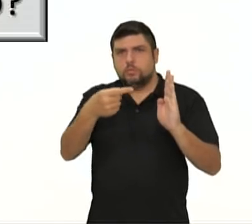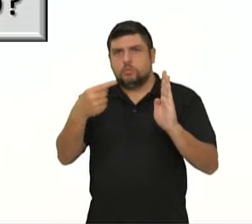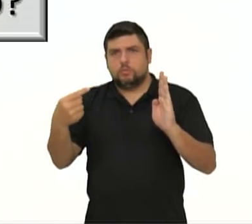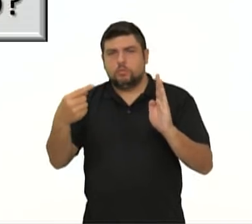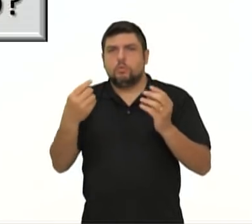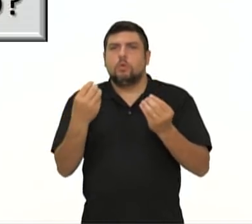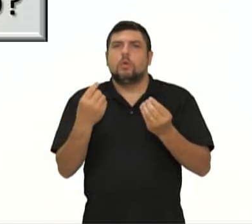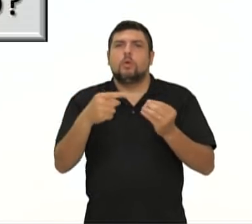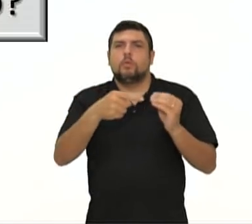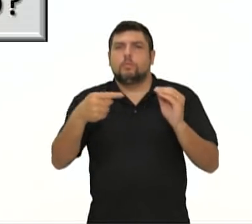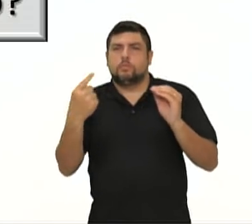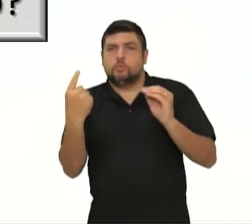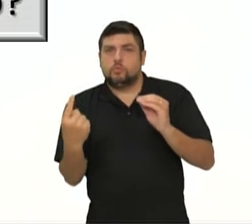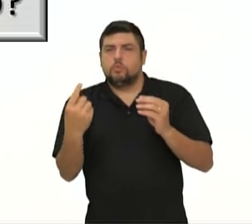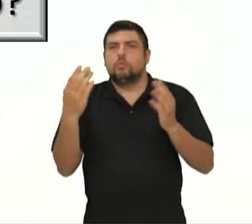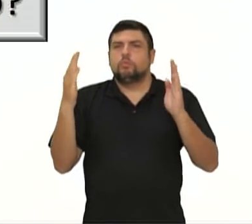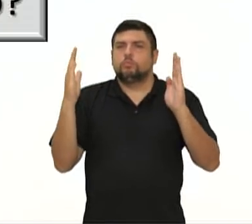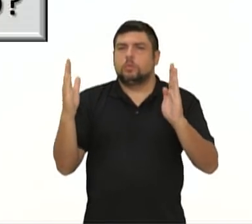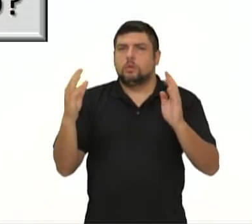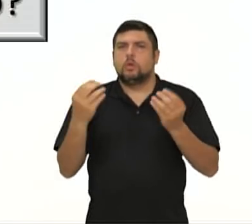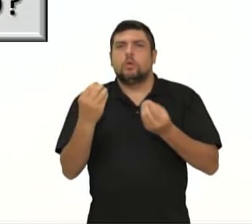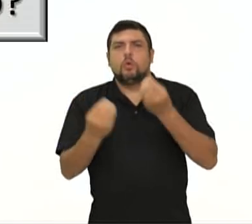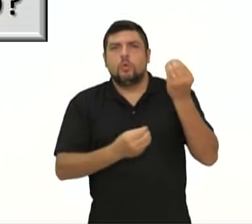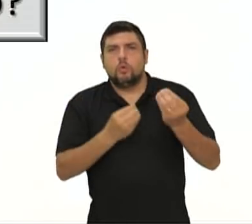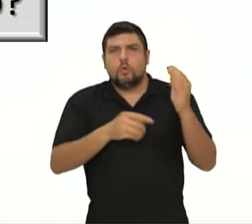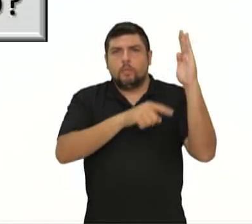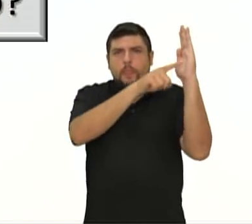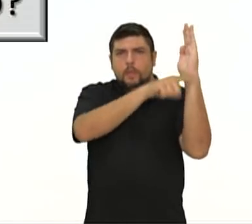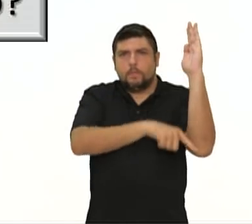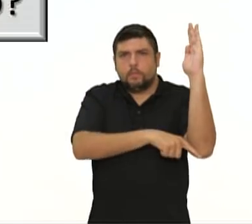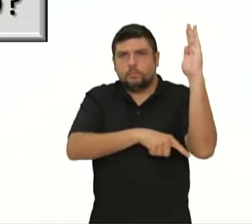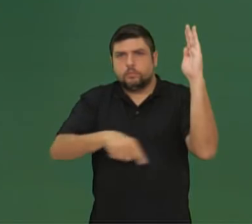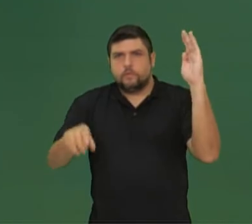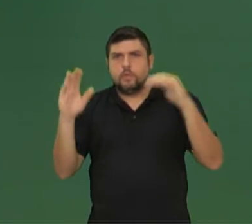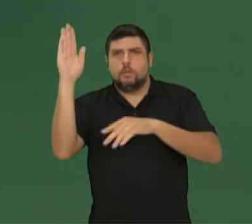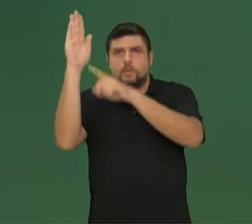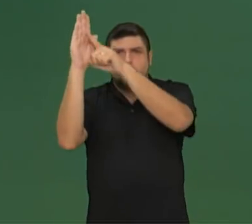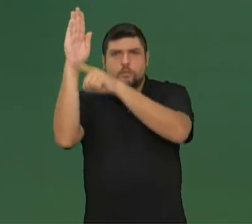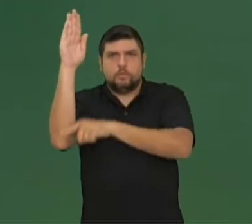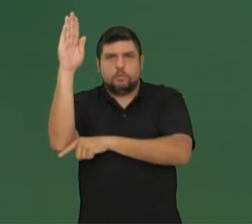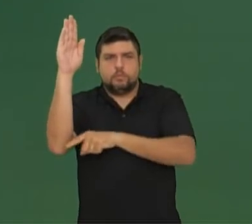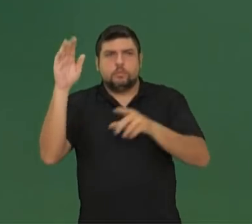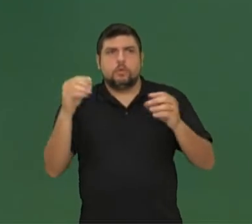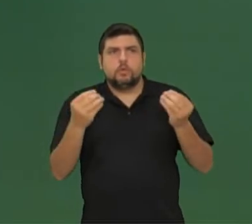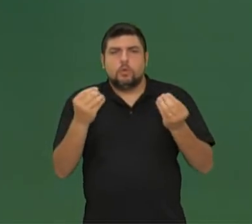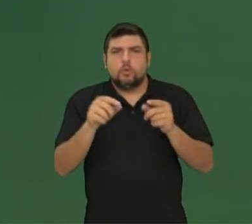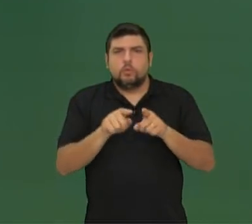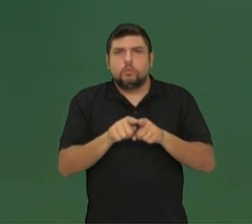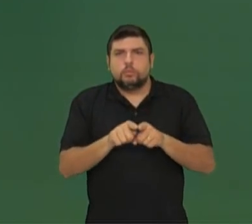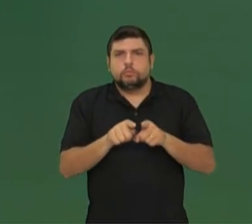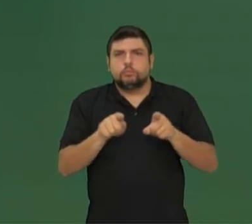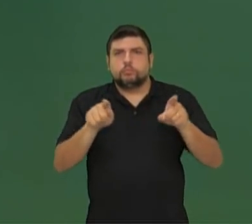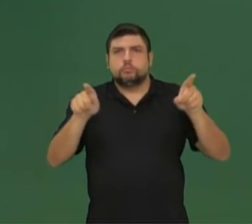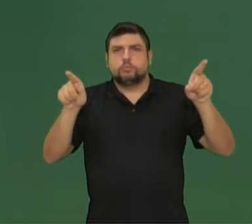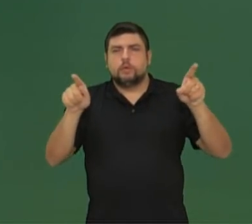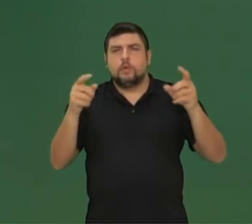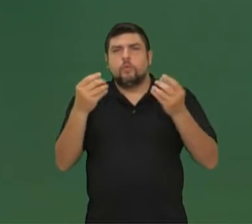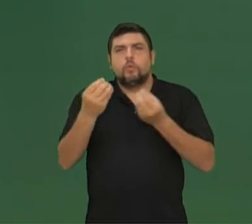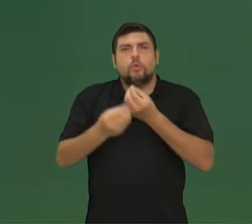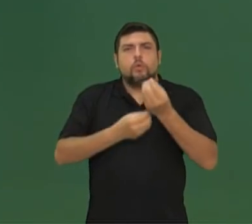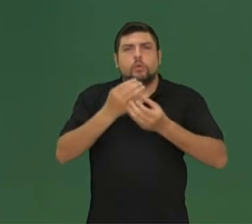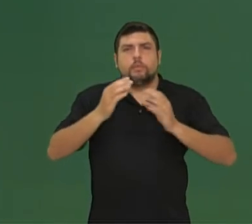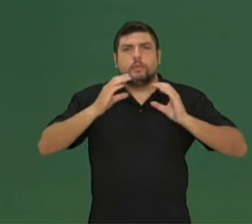Aqui está o nosso vértice, estou apontando para vocês verificarem aonde que eles se encontram e como que essa função se comporta,